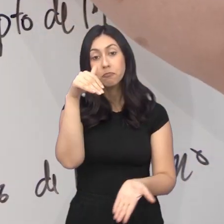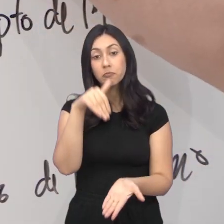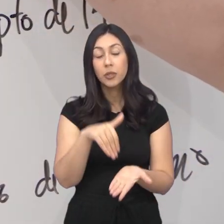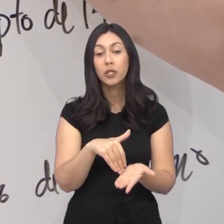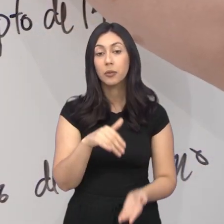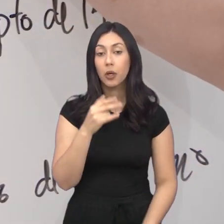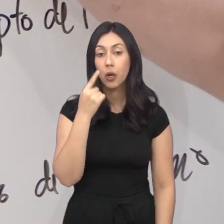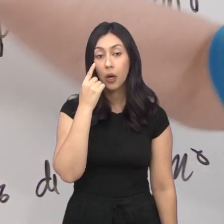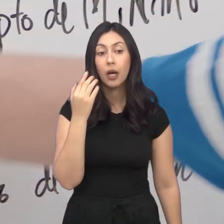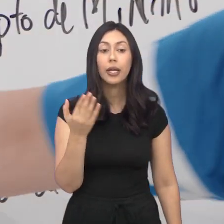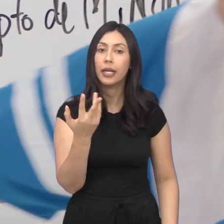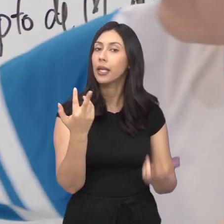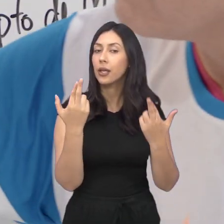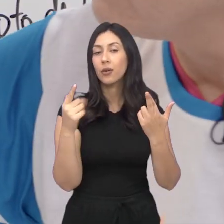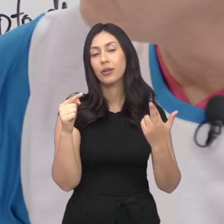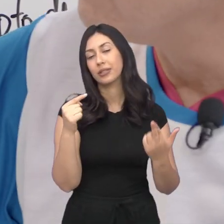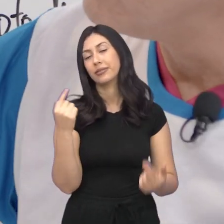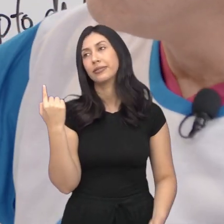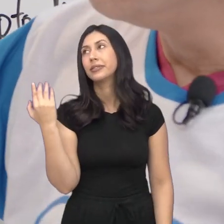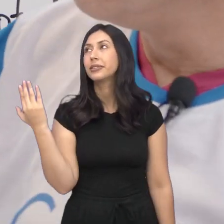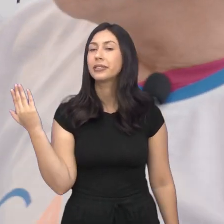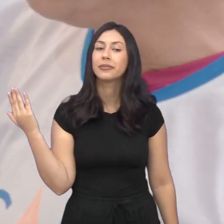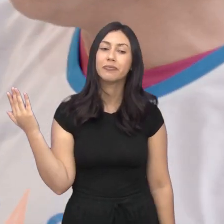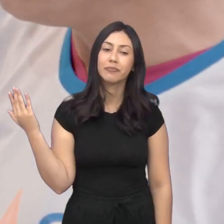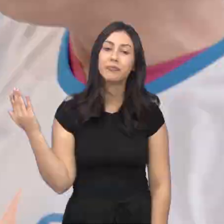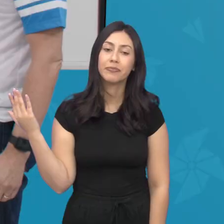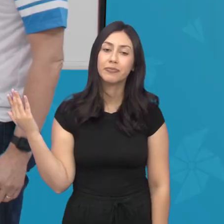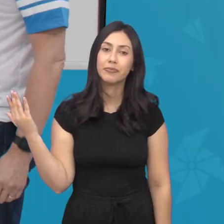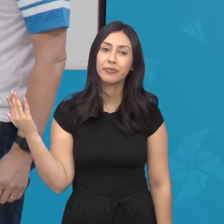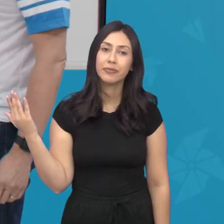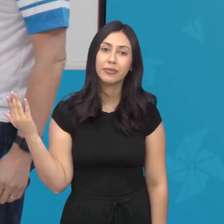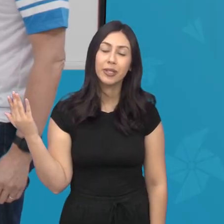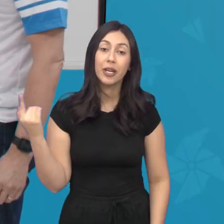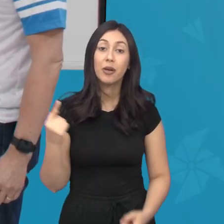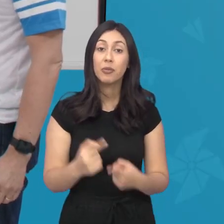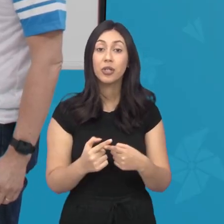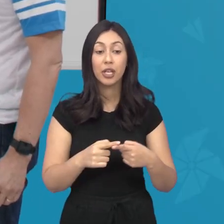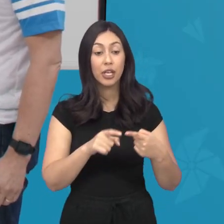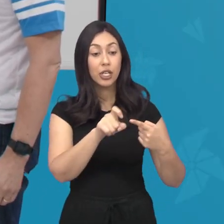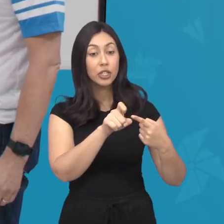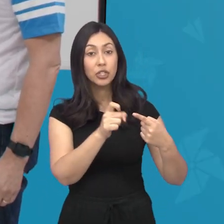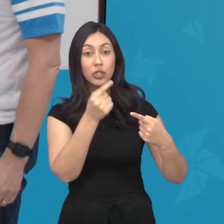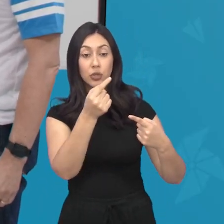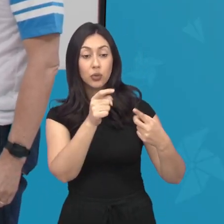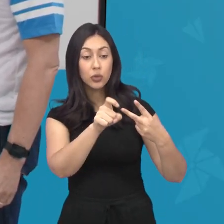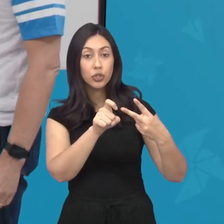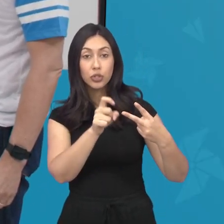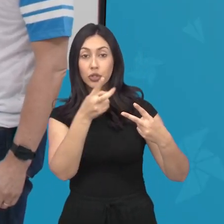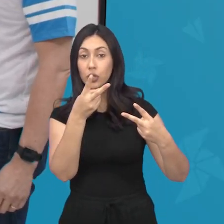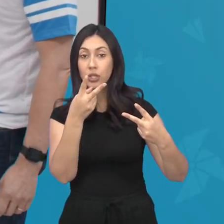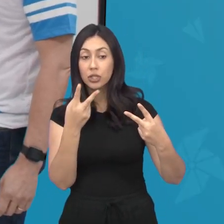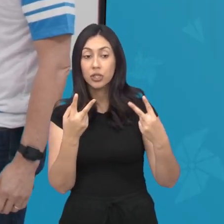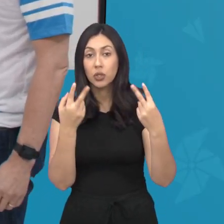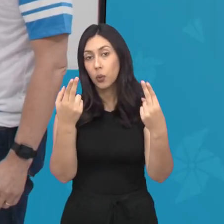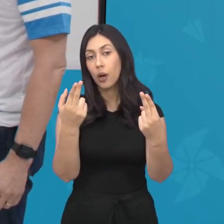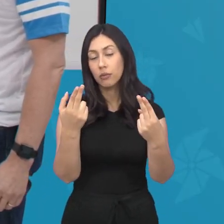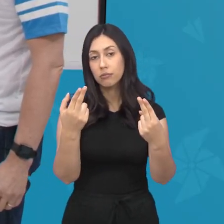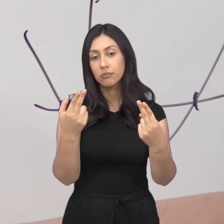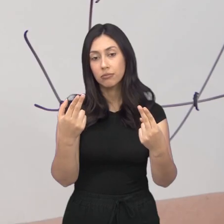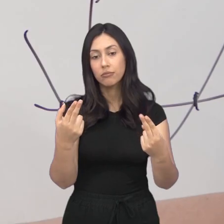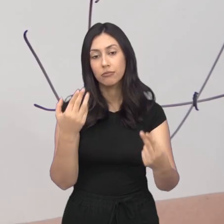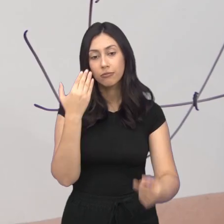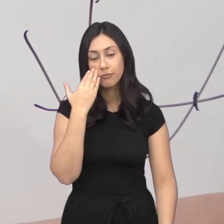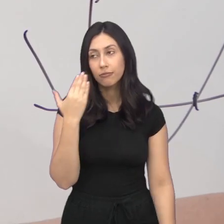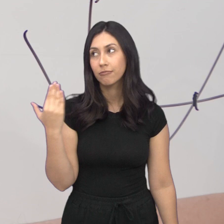ó. É esse caso aqui, ó. Ele tem uma raiz dupla aqui, ó. Só tem uma raiz. E esse é o ponto